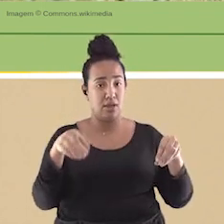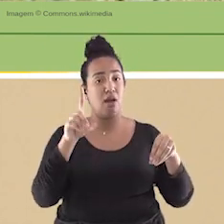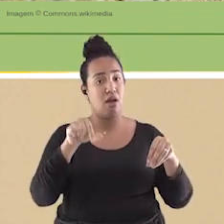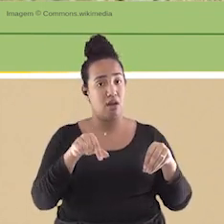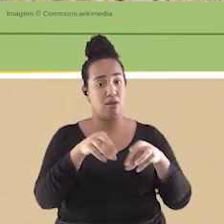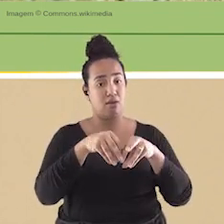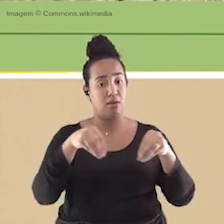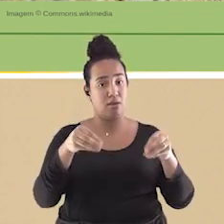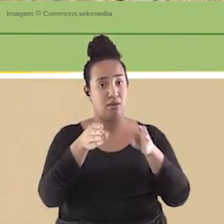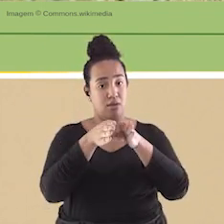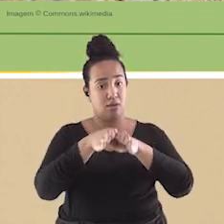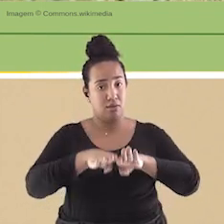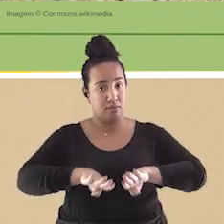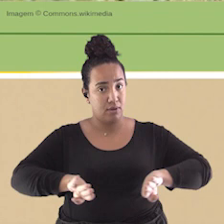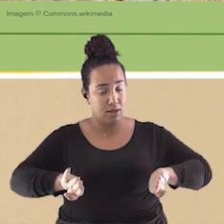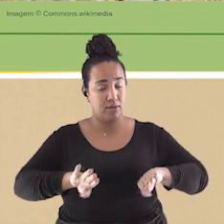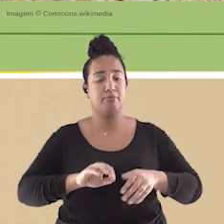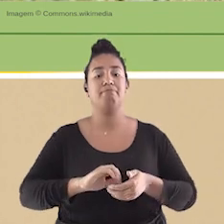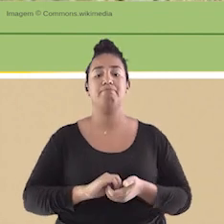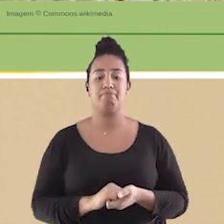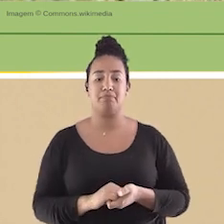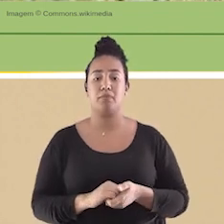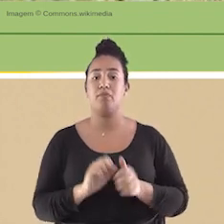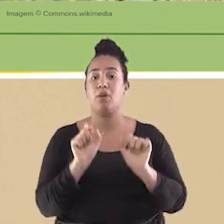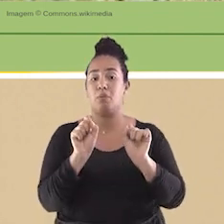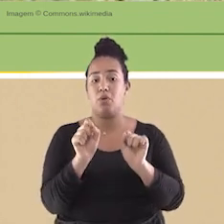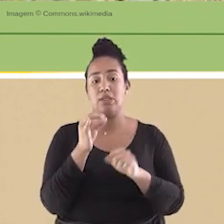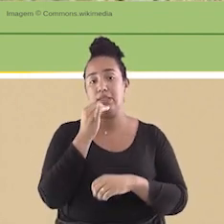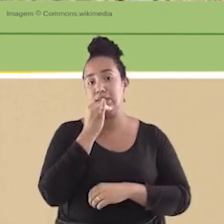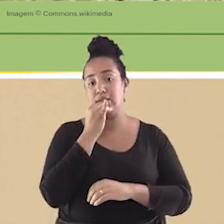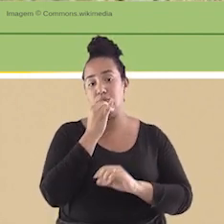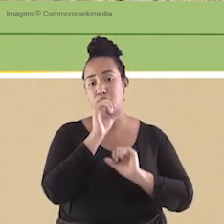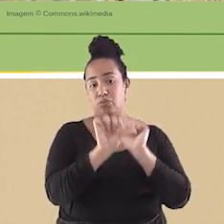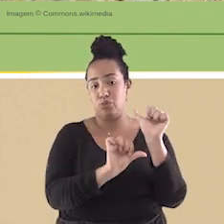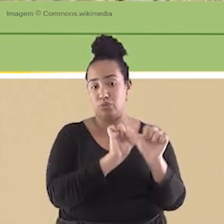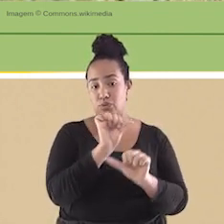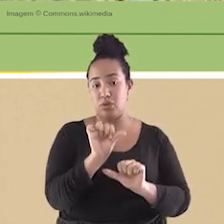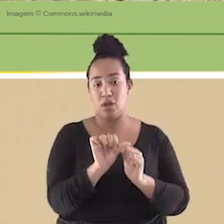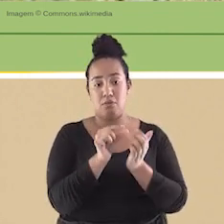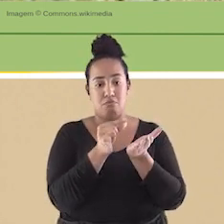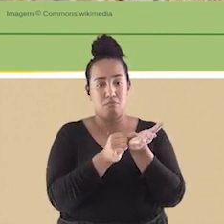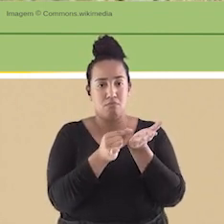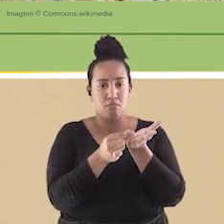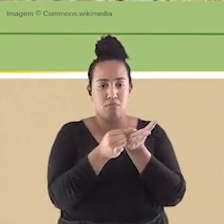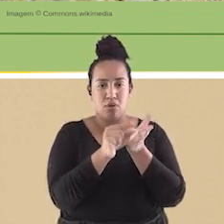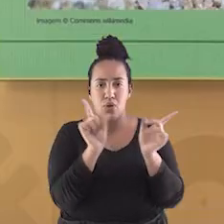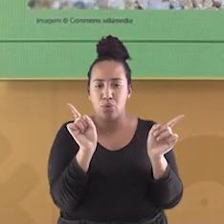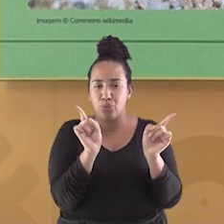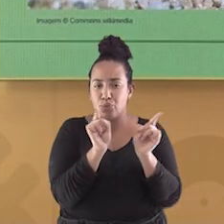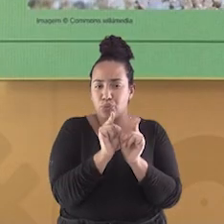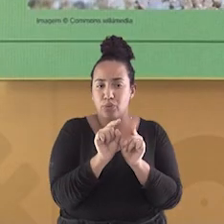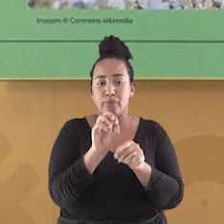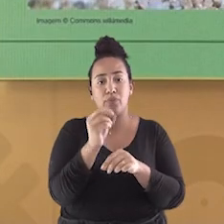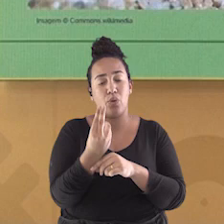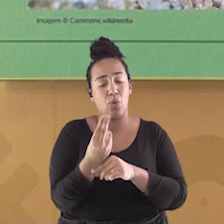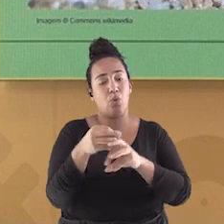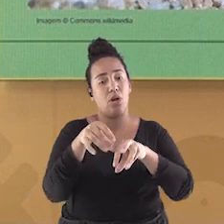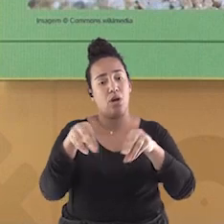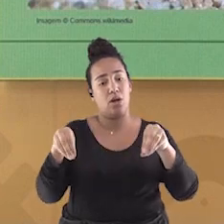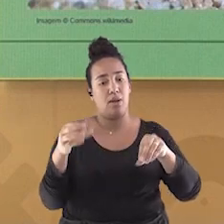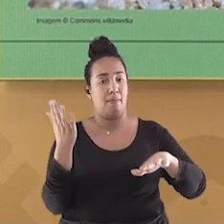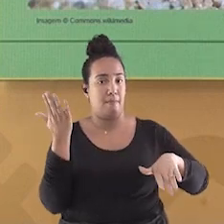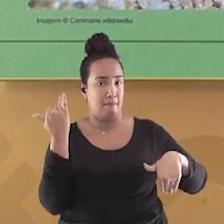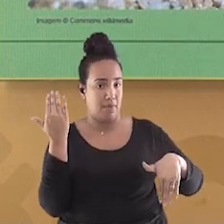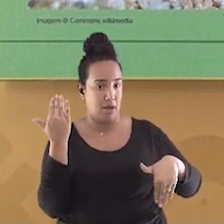processos erosivos. Ela pode tanto se transformar em pequenos fragmentos ou areia de